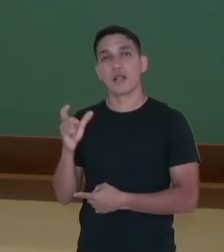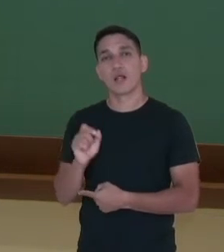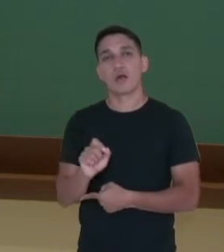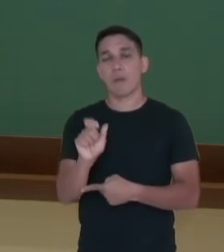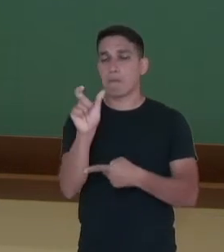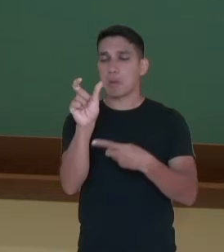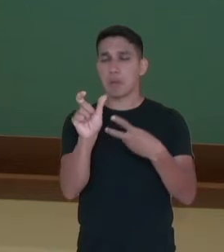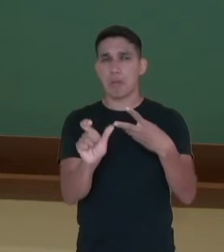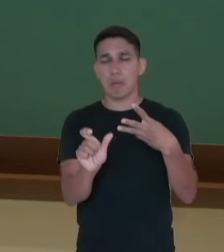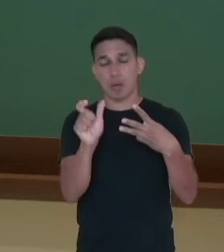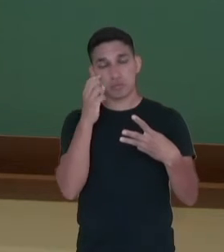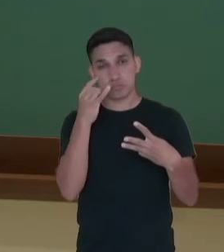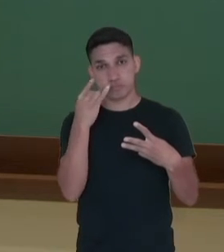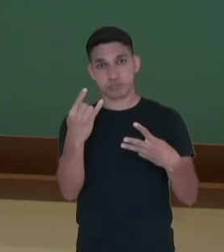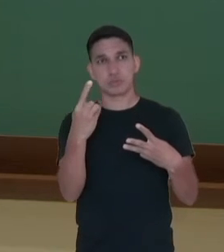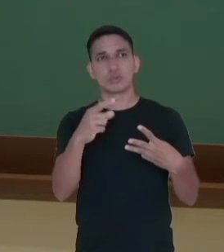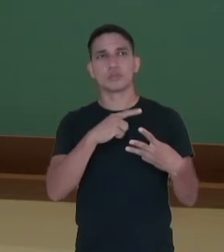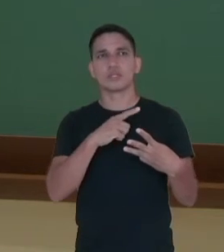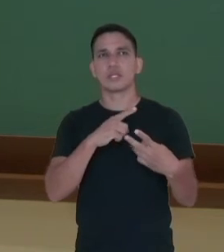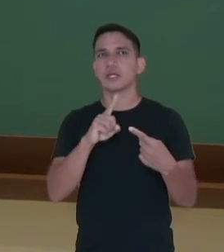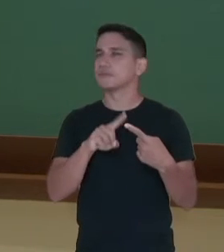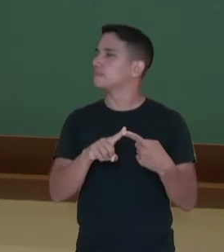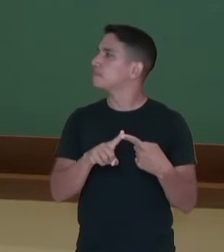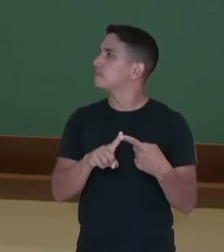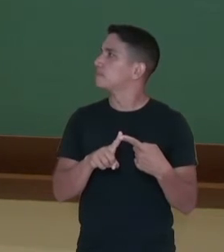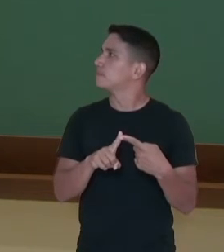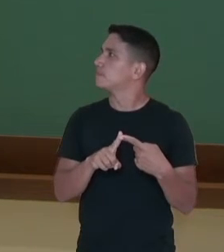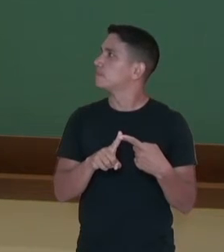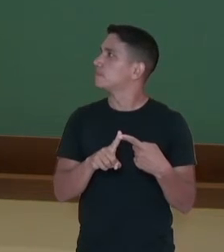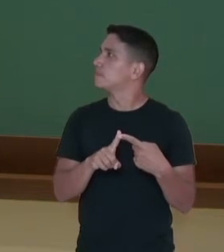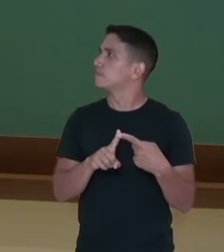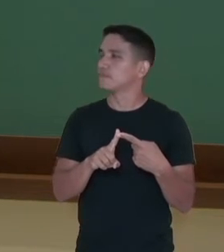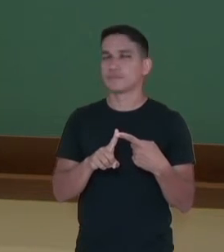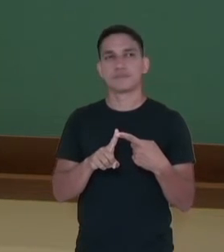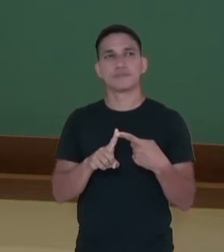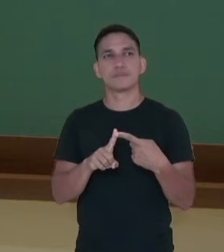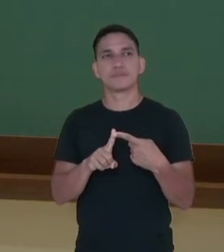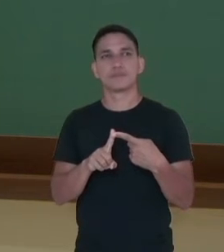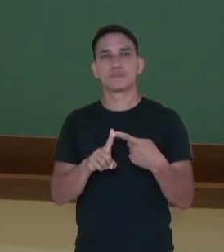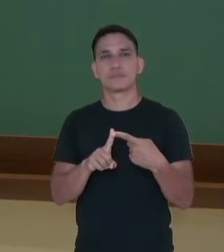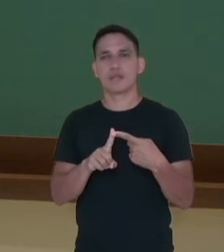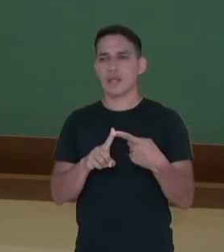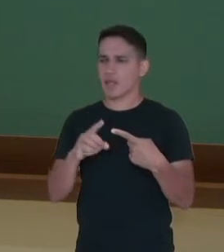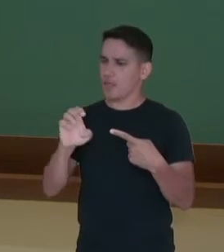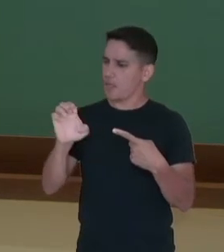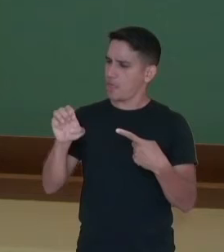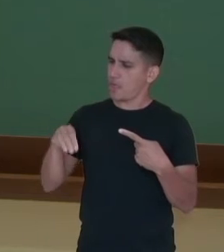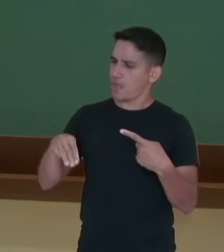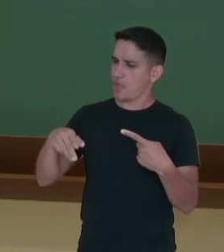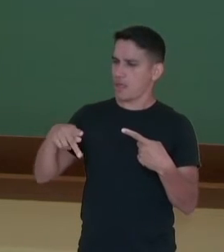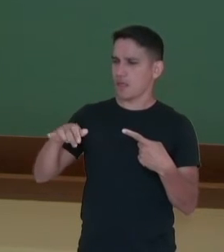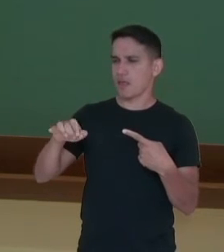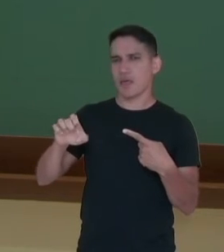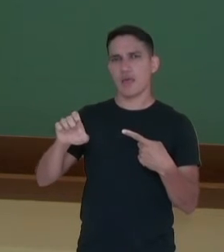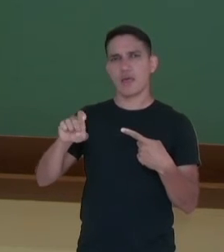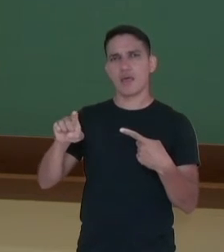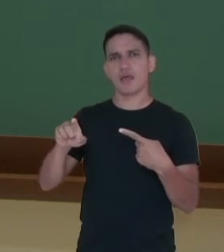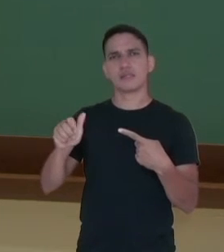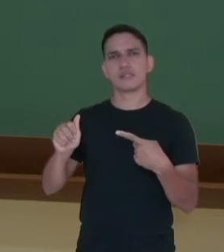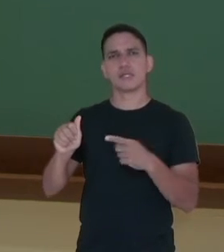aqui, ó. Empieza um estilo de vida saudável, ó, verbo empieza,